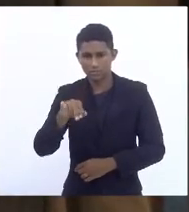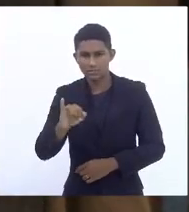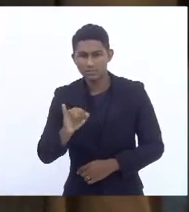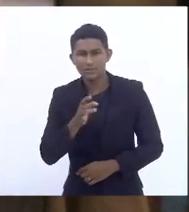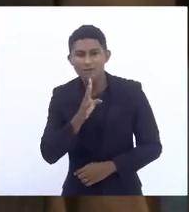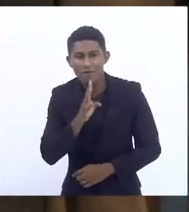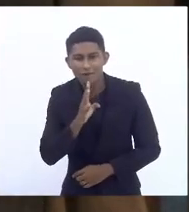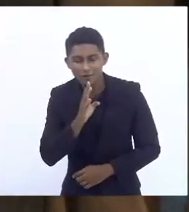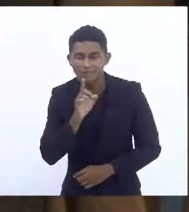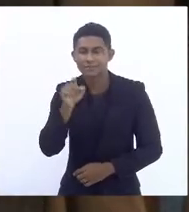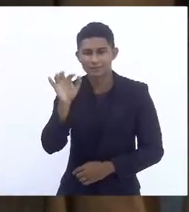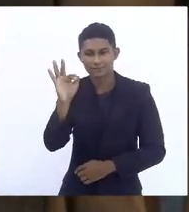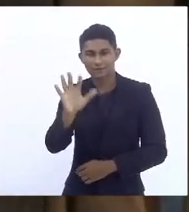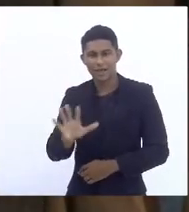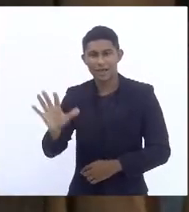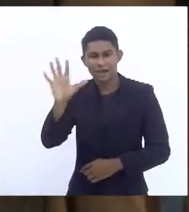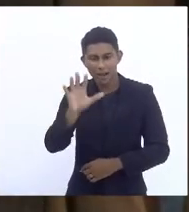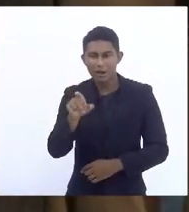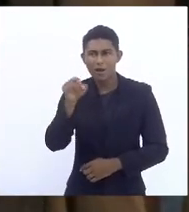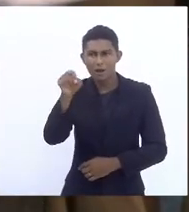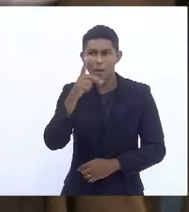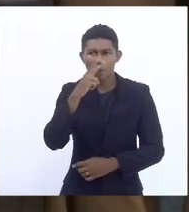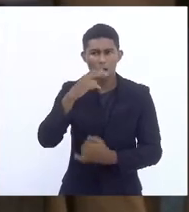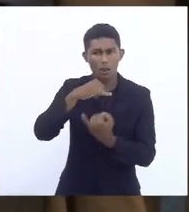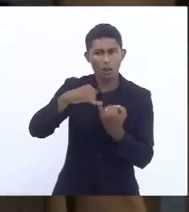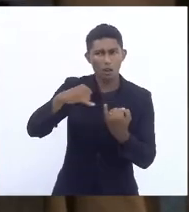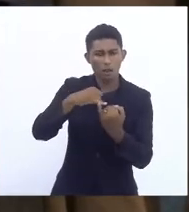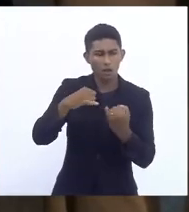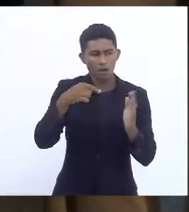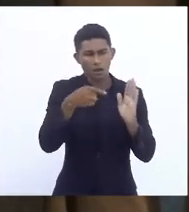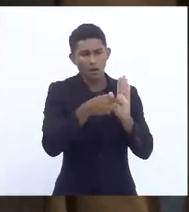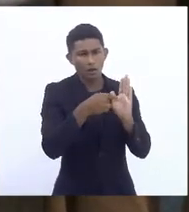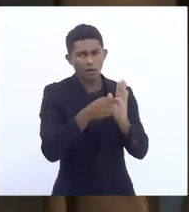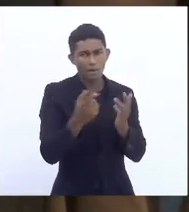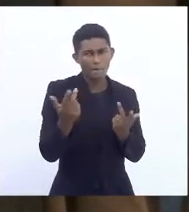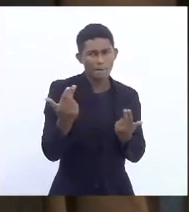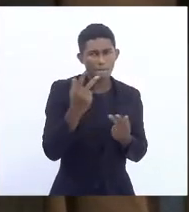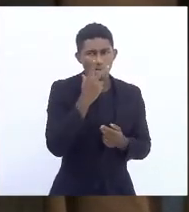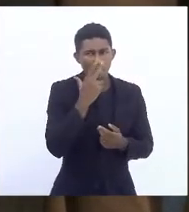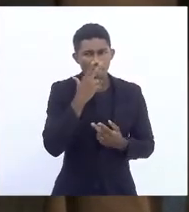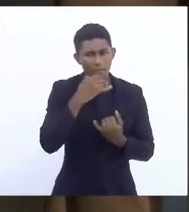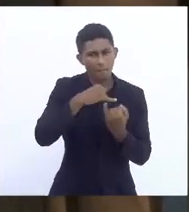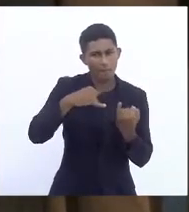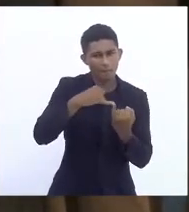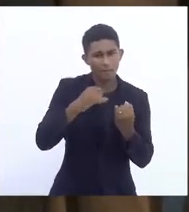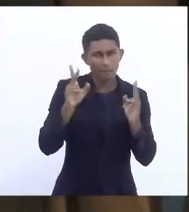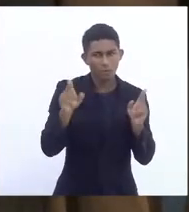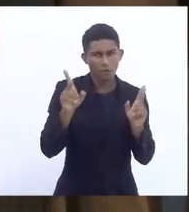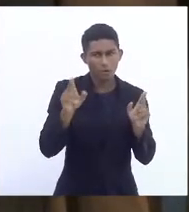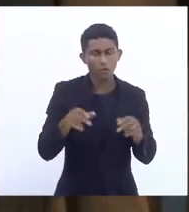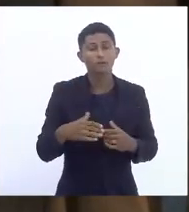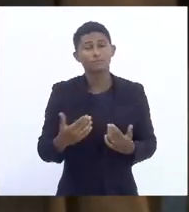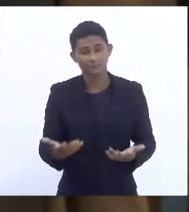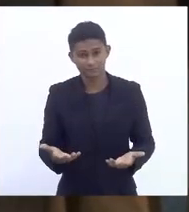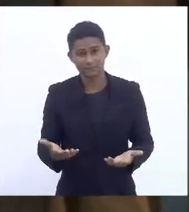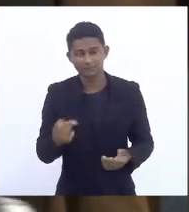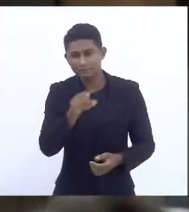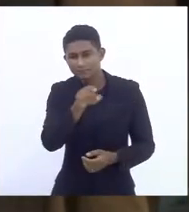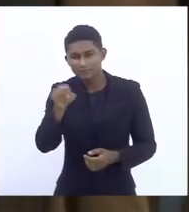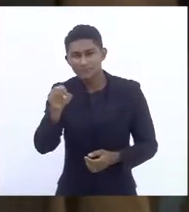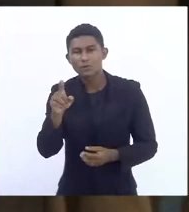na esfera federal, que garante bolsas parciais e integrais para estudantes em instituições de ensino